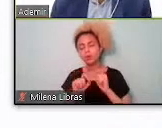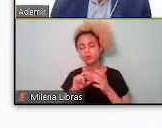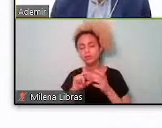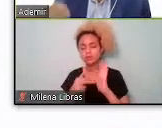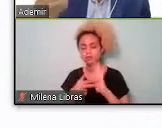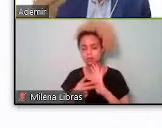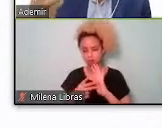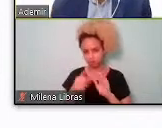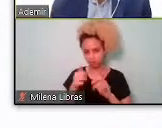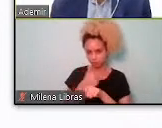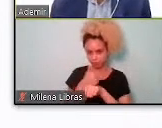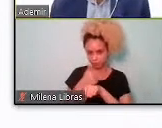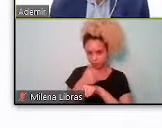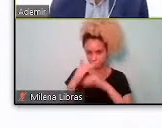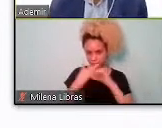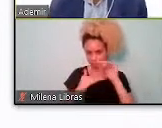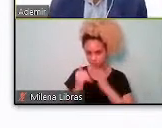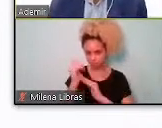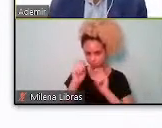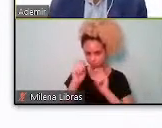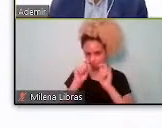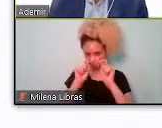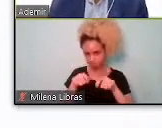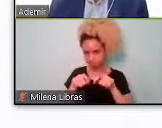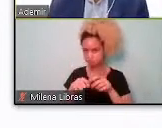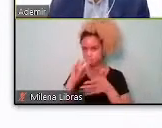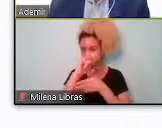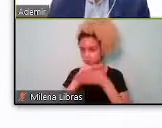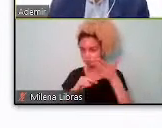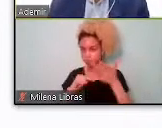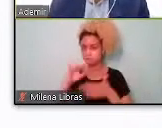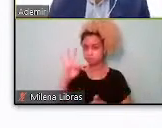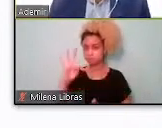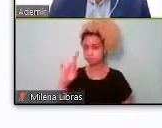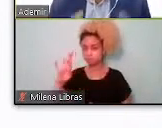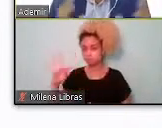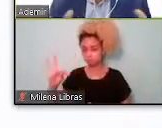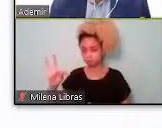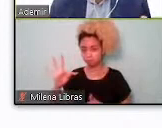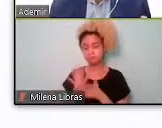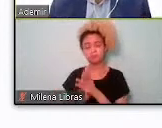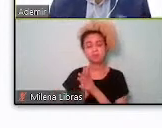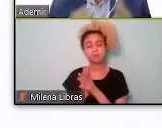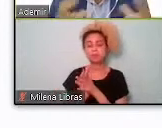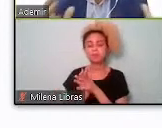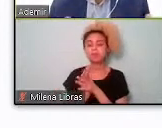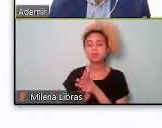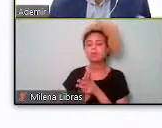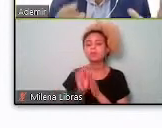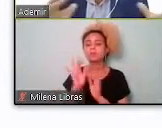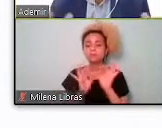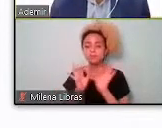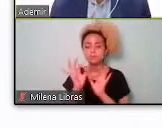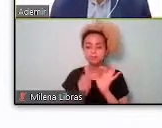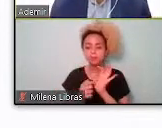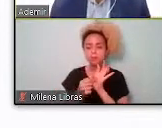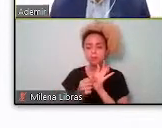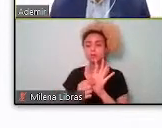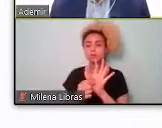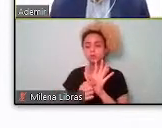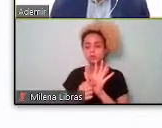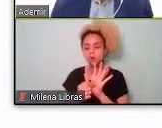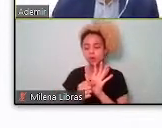habilitado, termos de responsabilidade, por apresentar, esse plano vai apresentar as